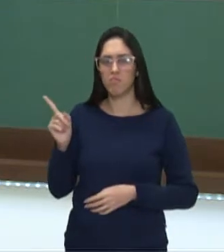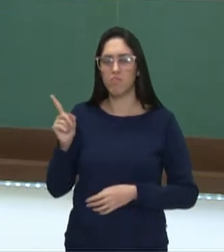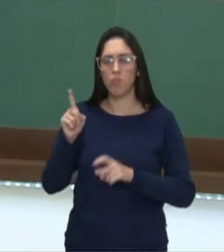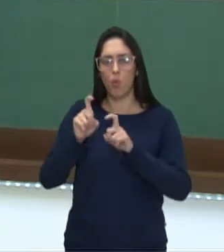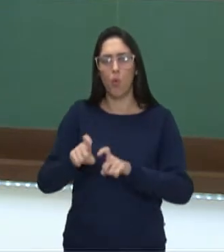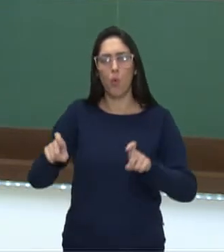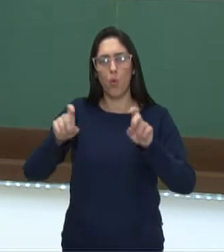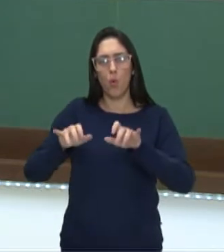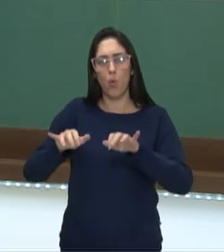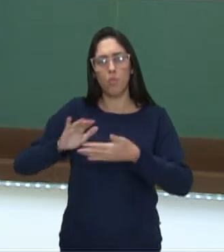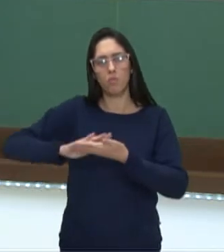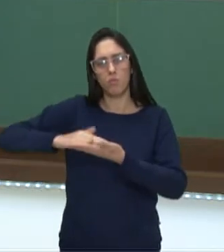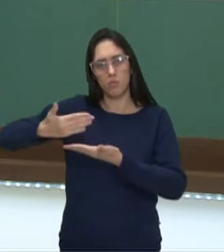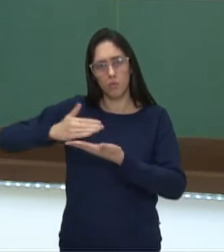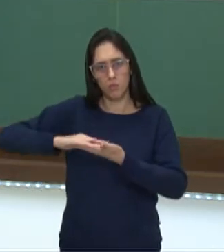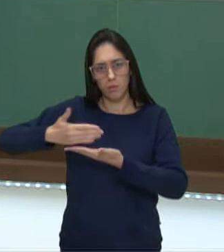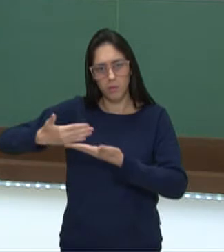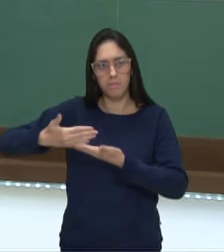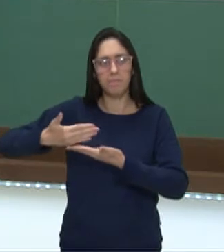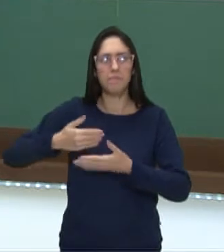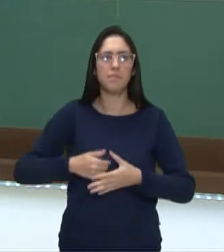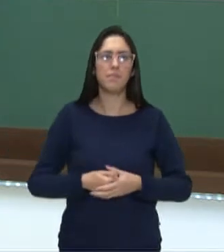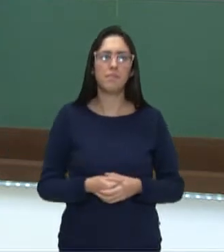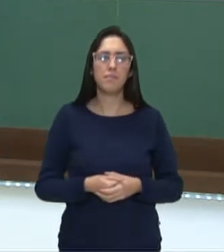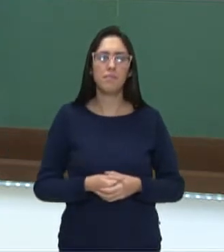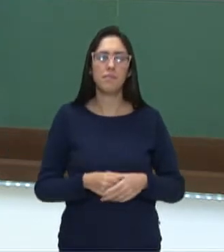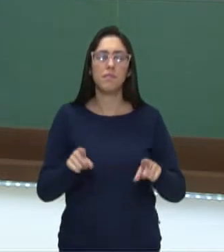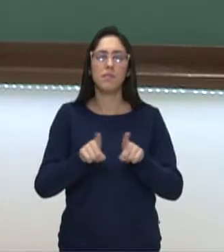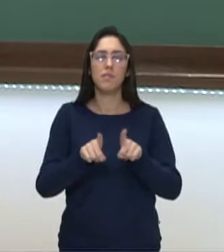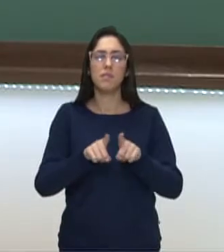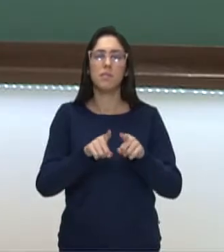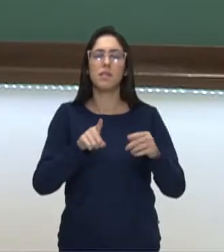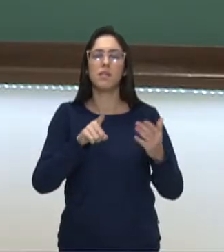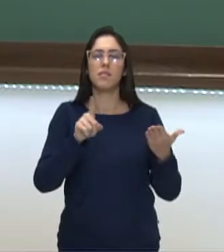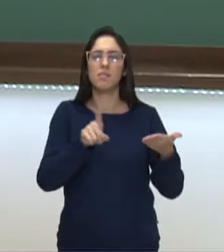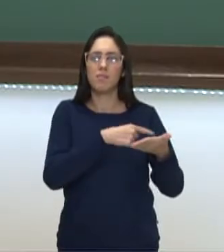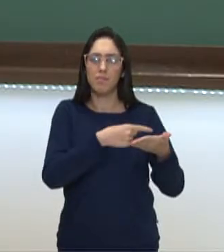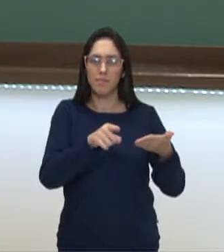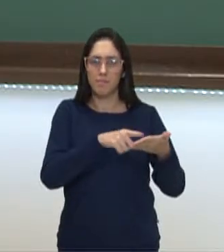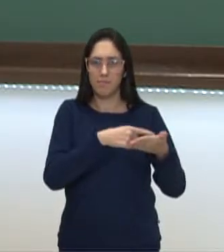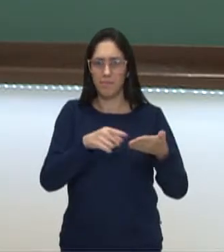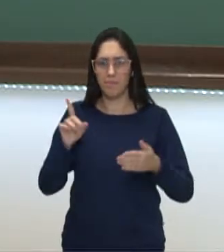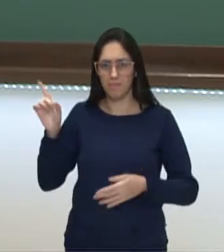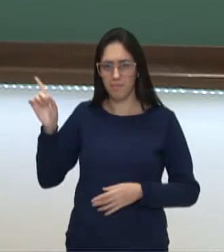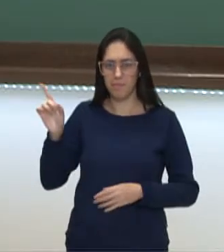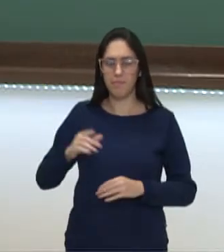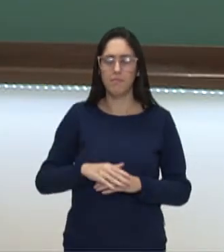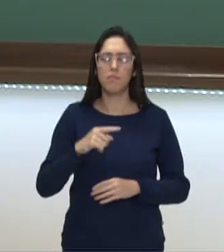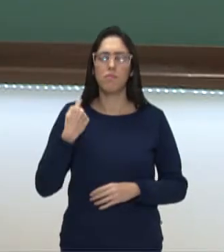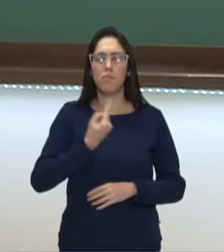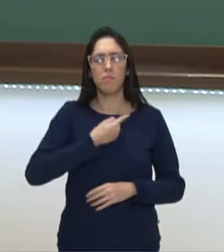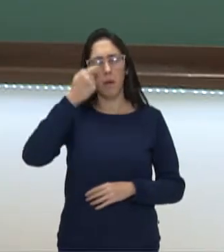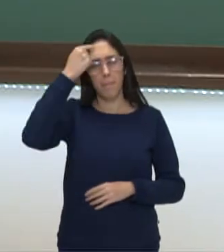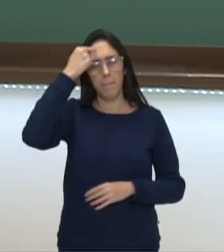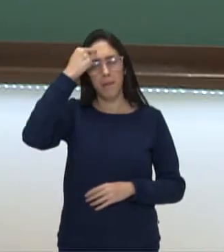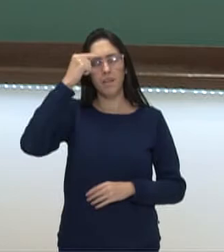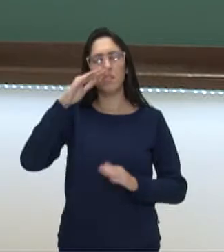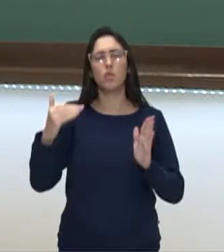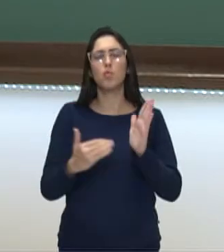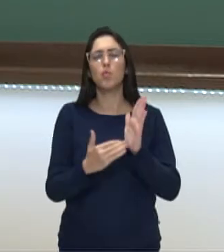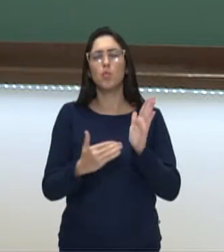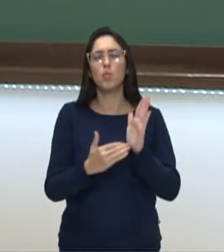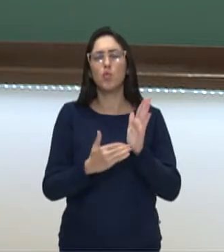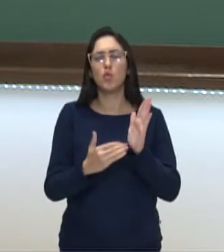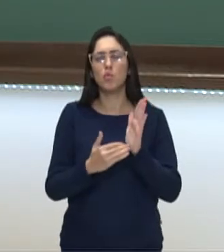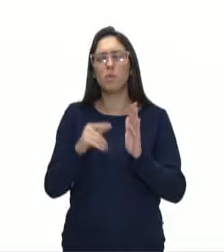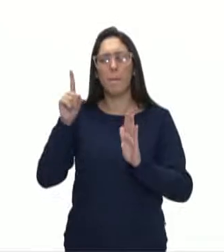Aqui especificamente o notebook, e tableta. Vamos pensar principalmente nesse último questionamento